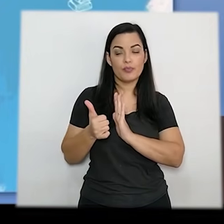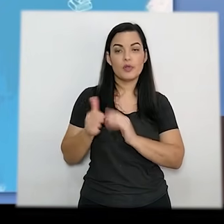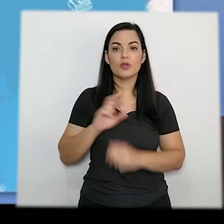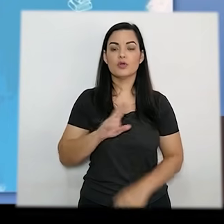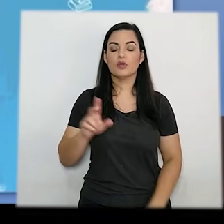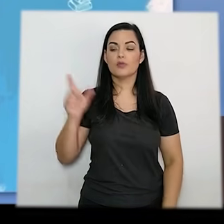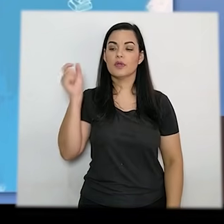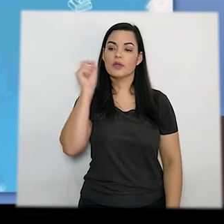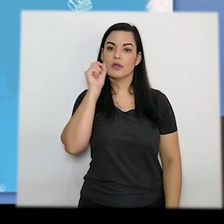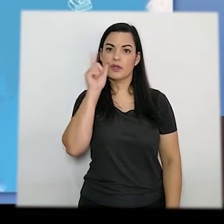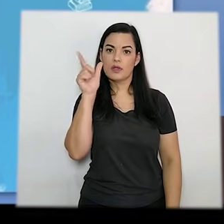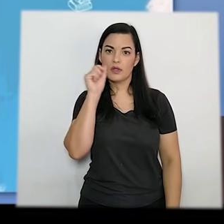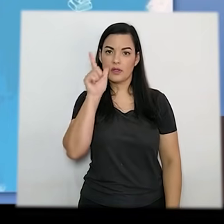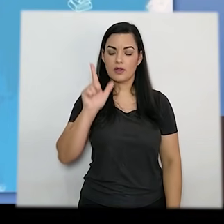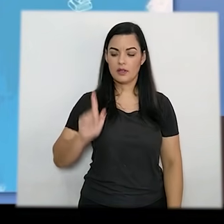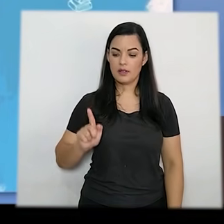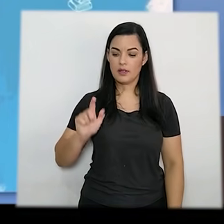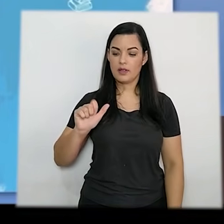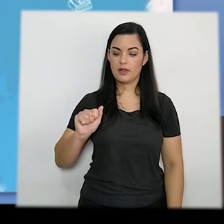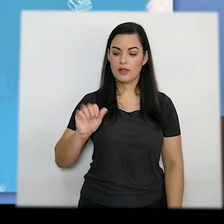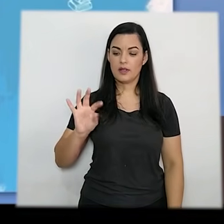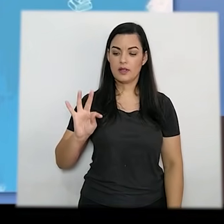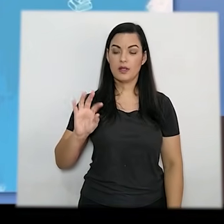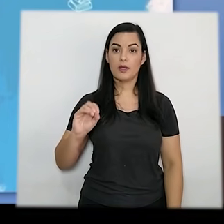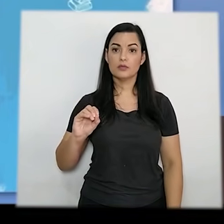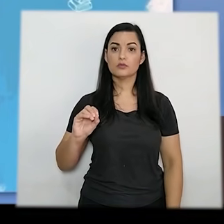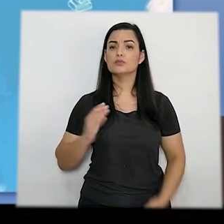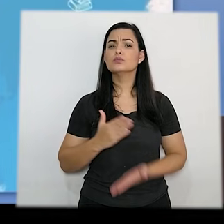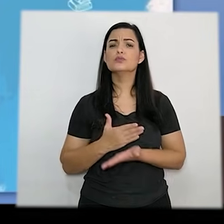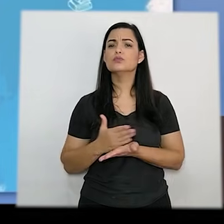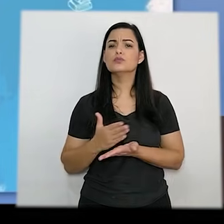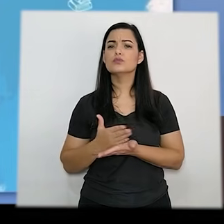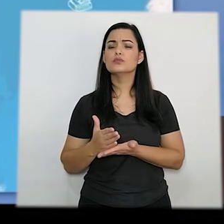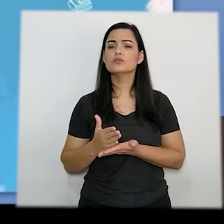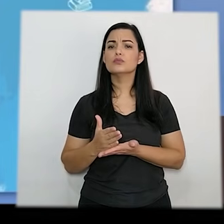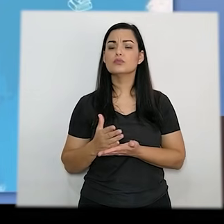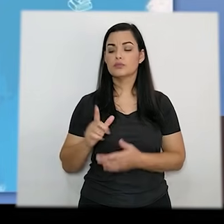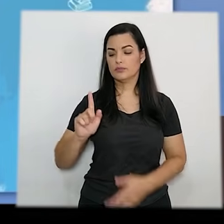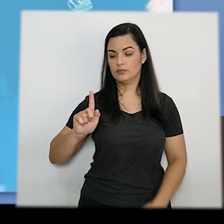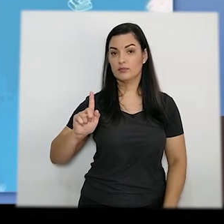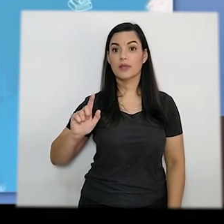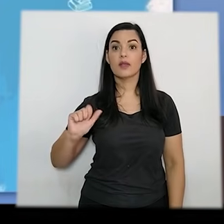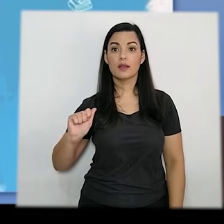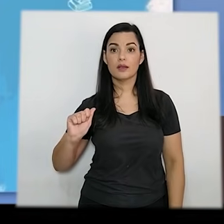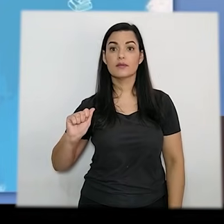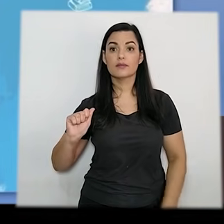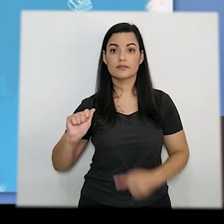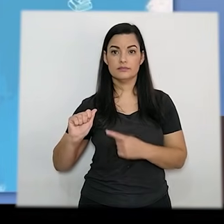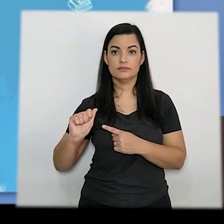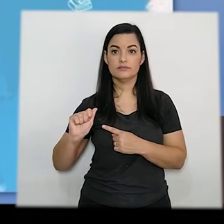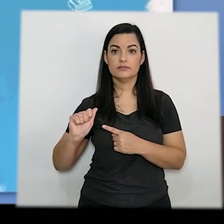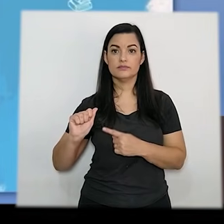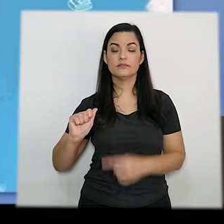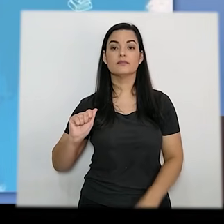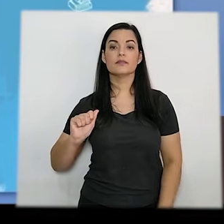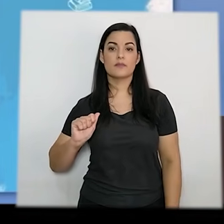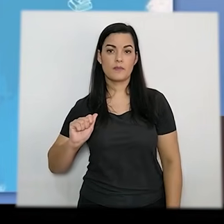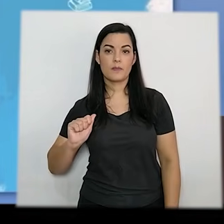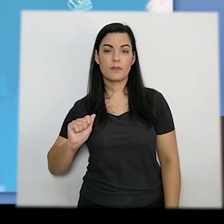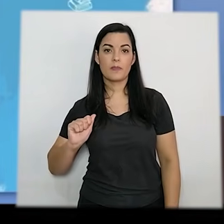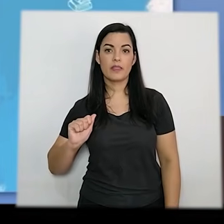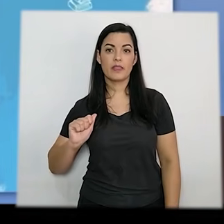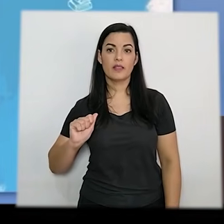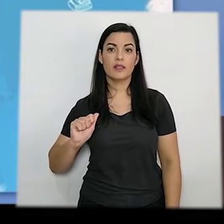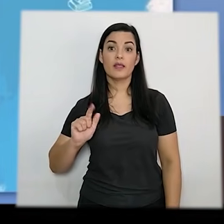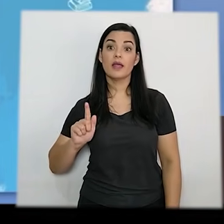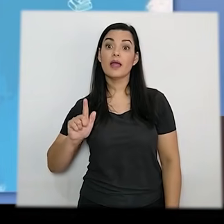Gato. Gato começa com Gá, que é o mesmo Gá